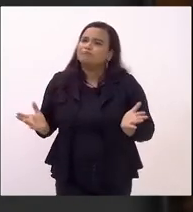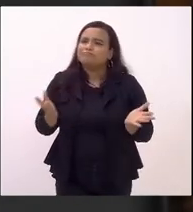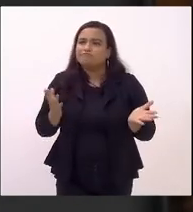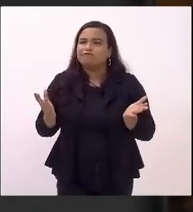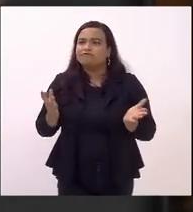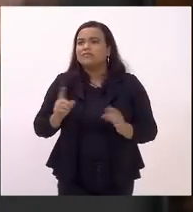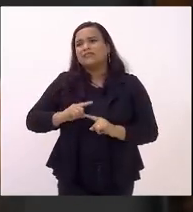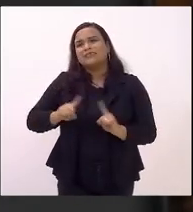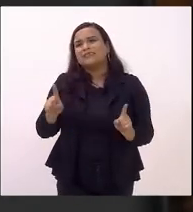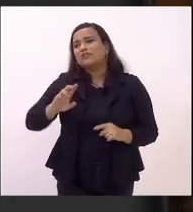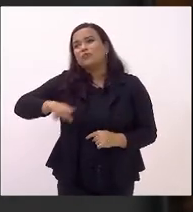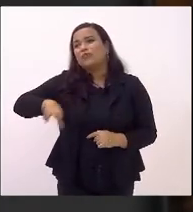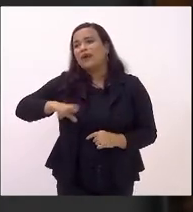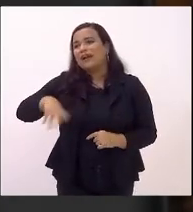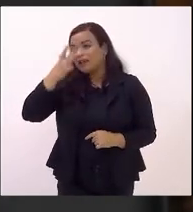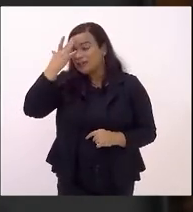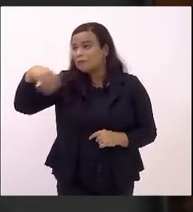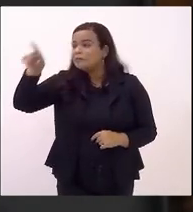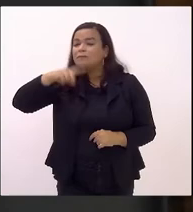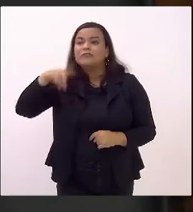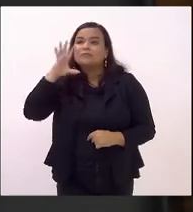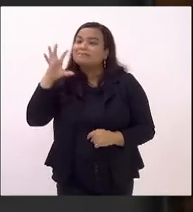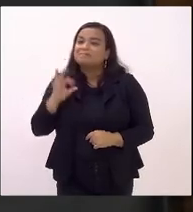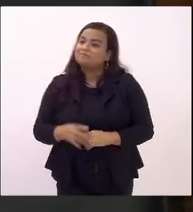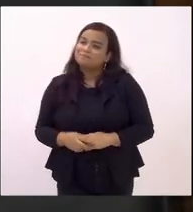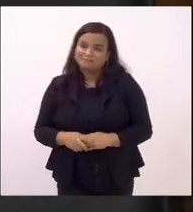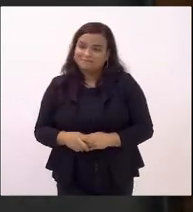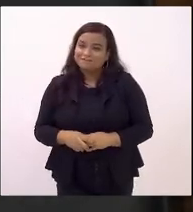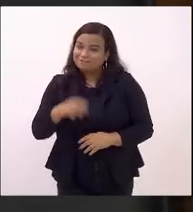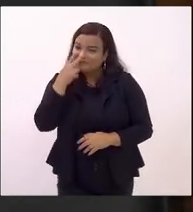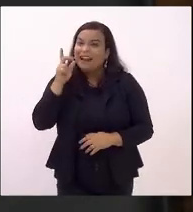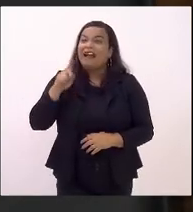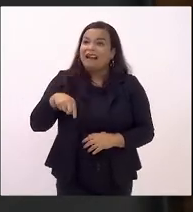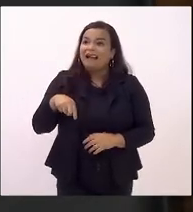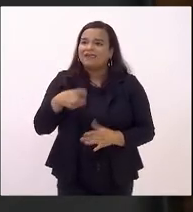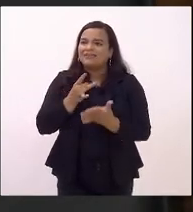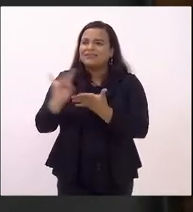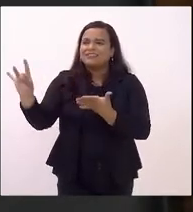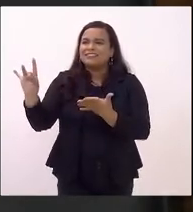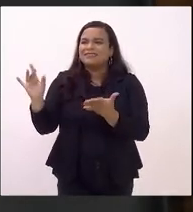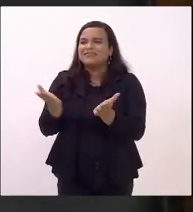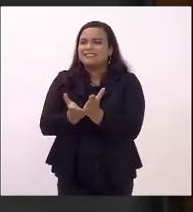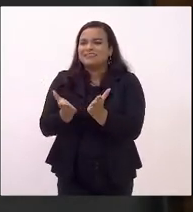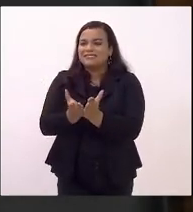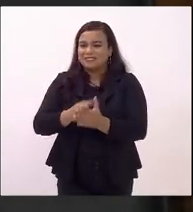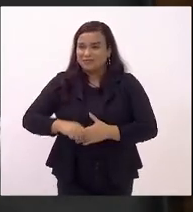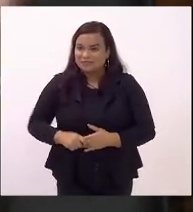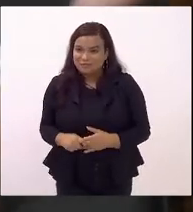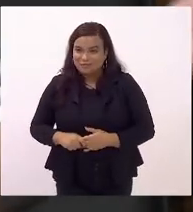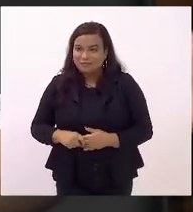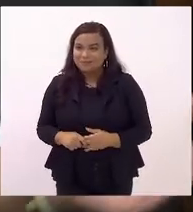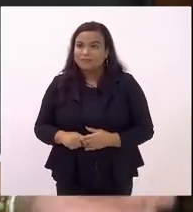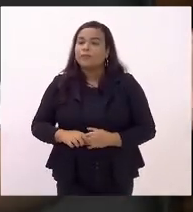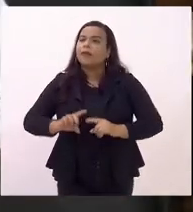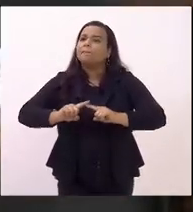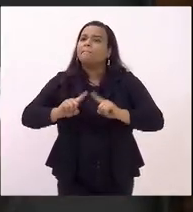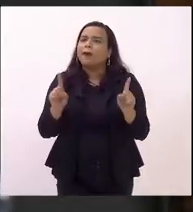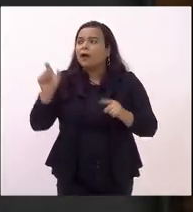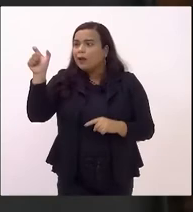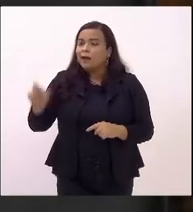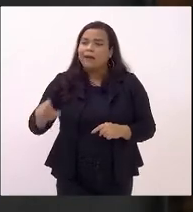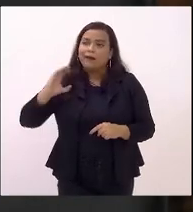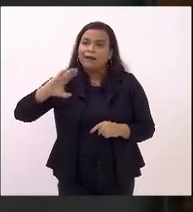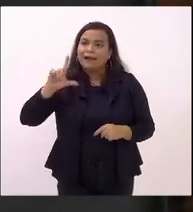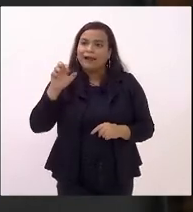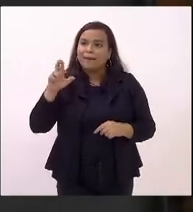As pessoas pensam que eu não entendo o jogo. Não é como se fosse anticristão. E o Kleber, isso é o que mostra